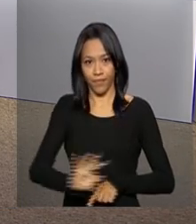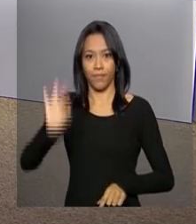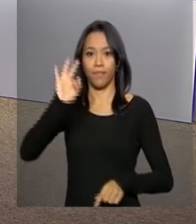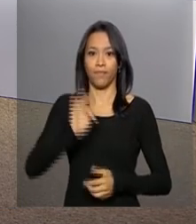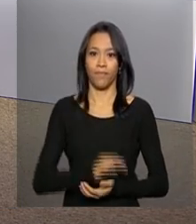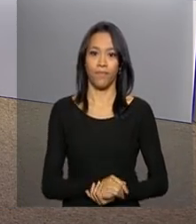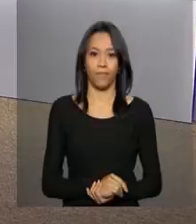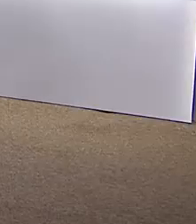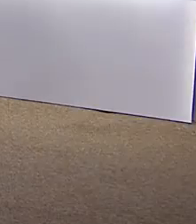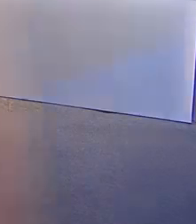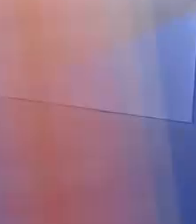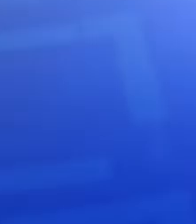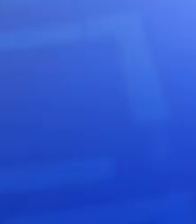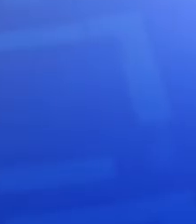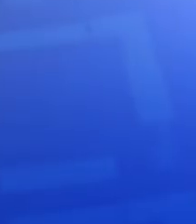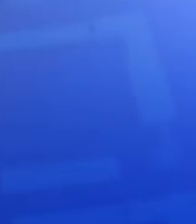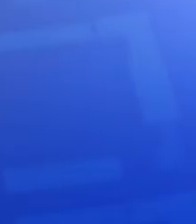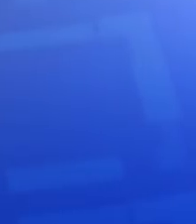Governo Federal.